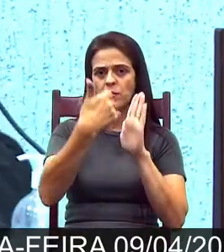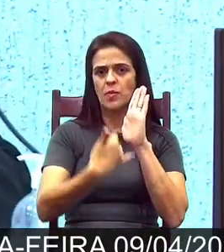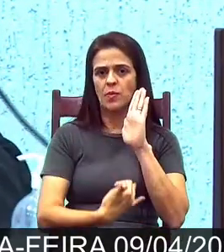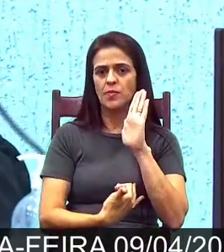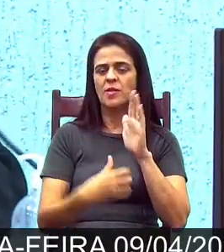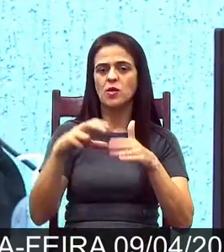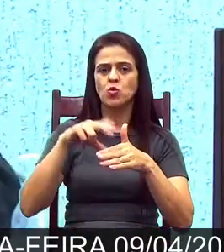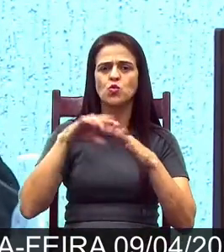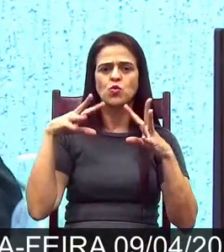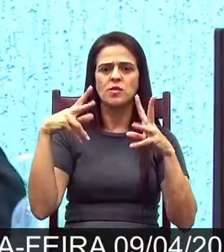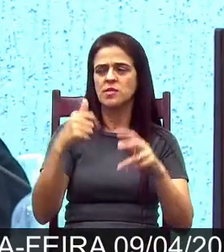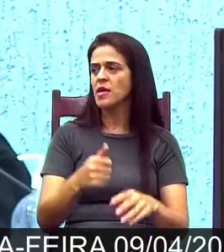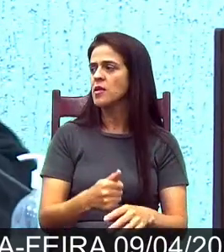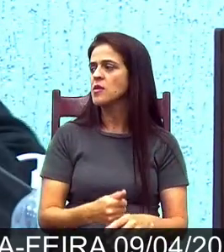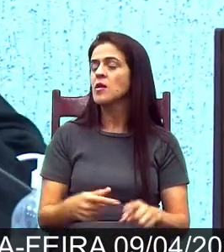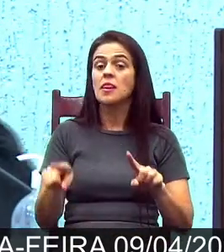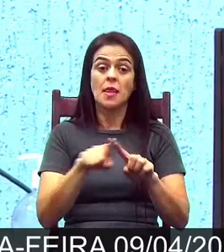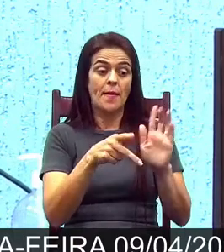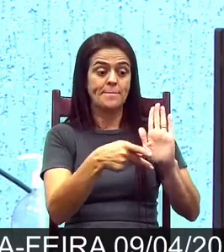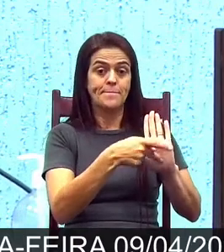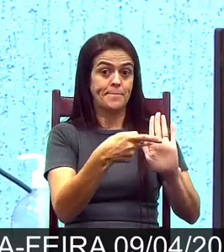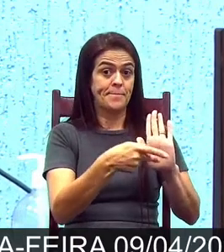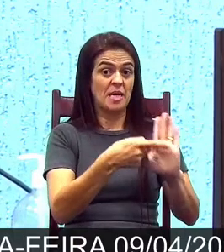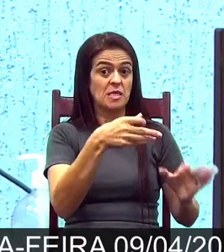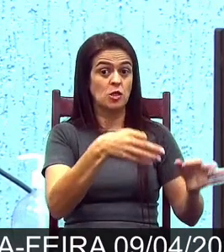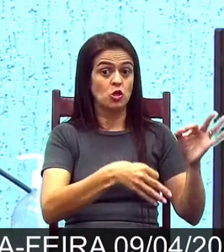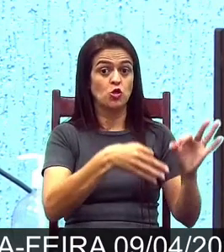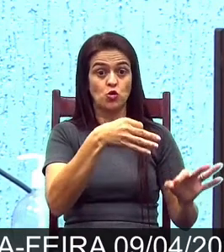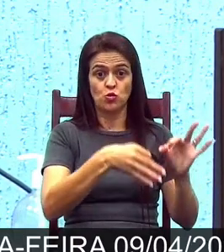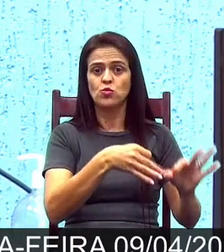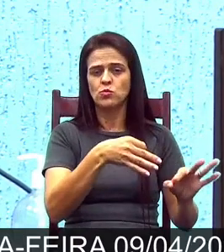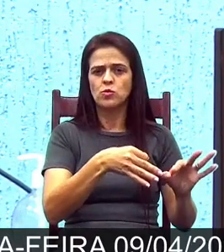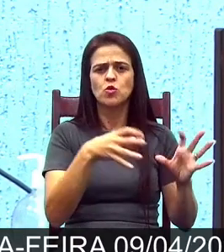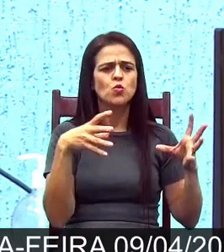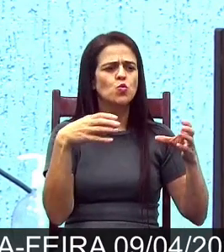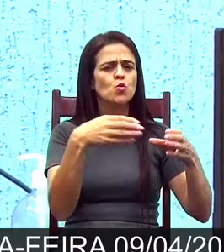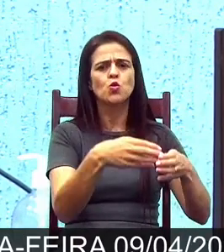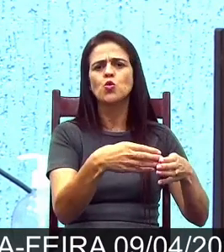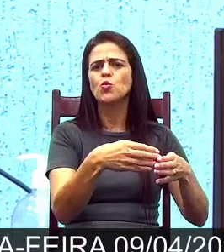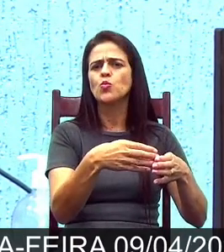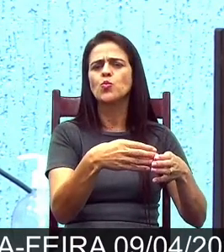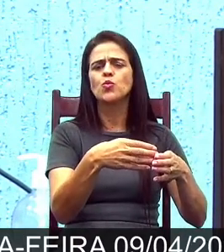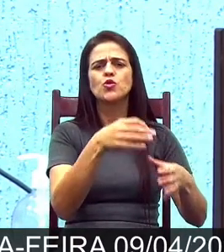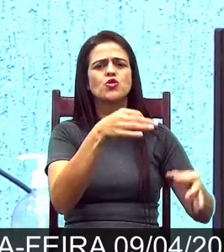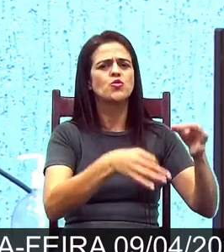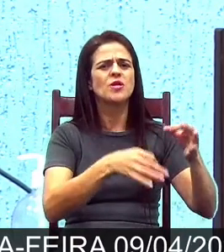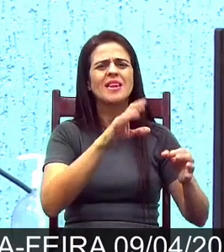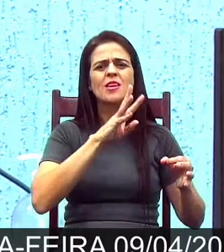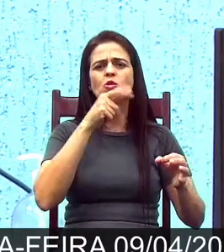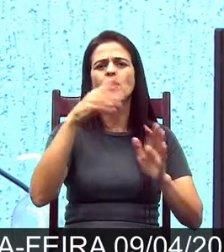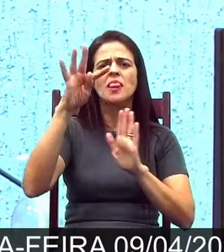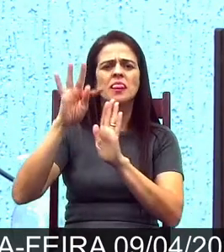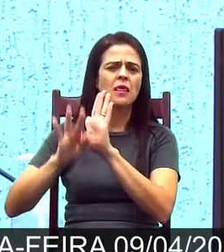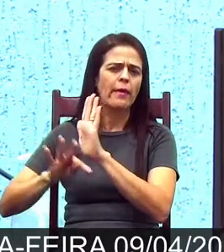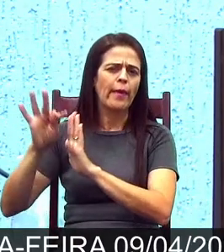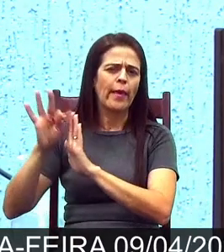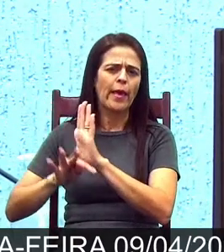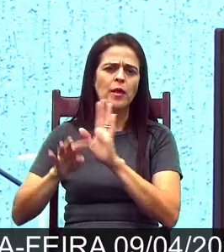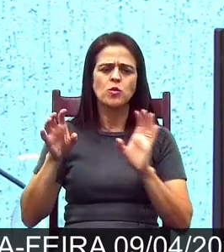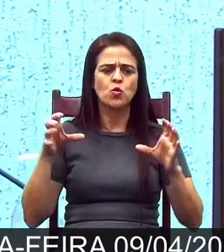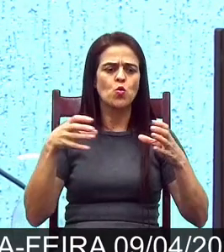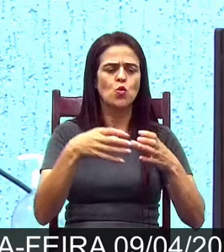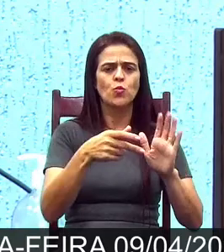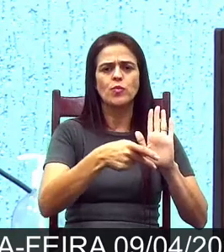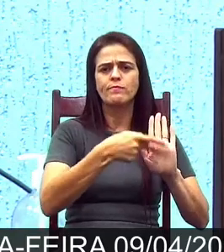em anexo, como também o parecer jurídico, o parecer da Comissão de Justiça e Redação e o parecer da Comissão